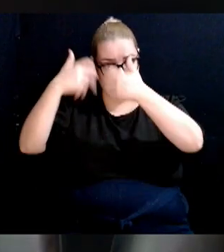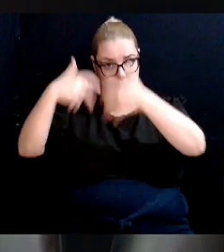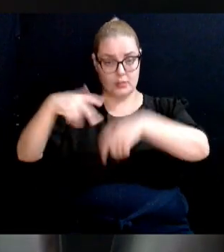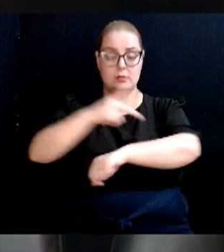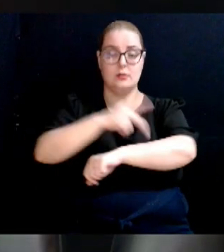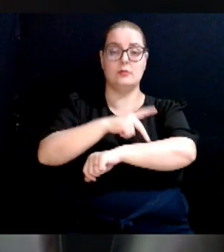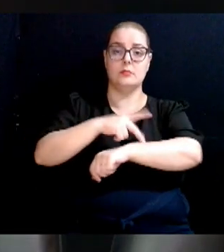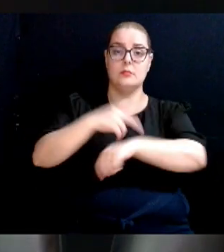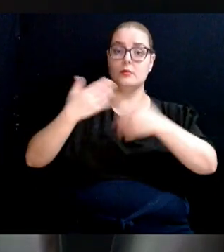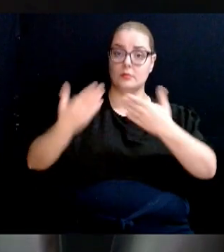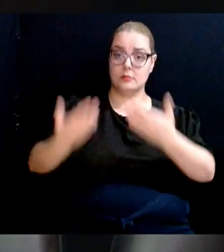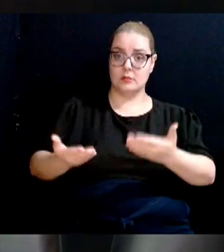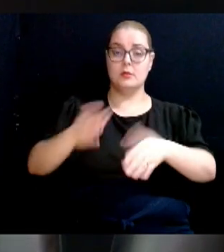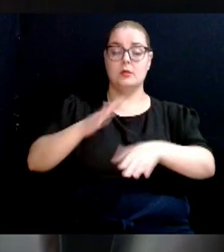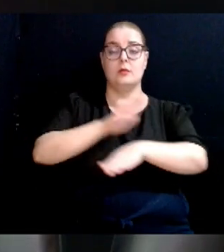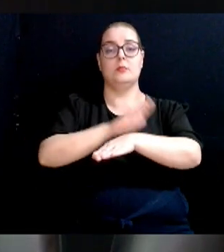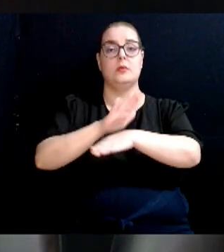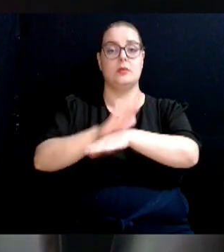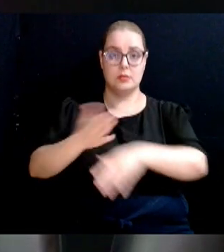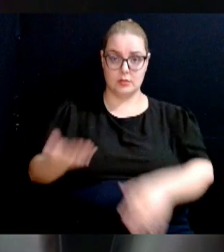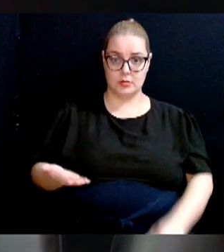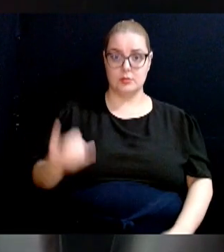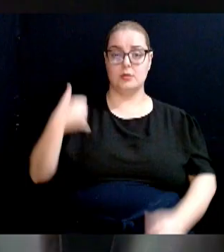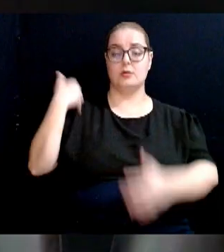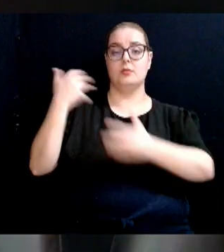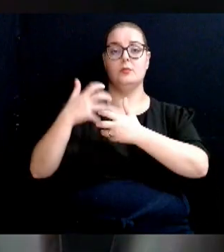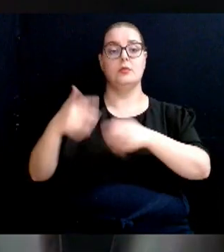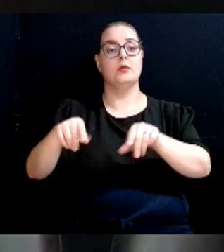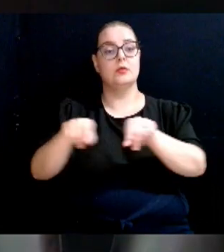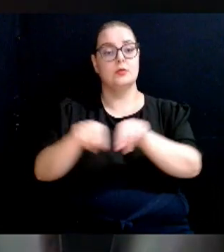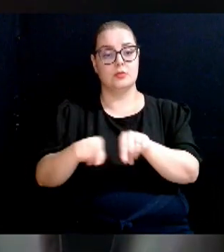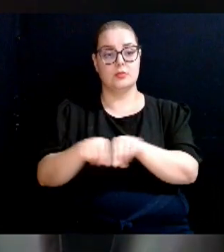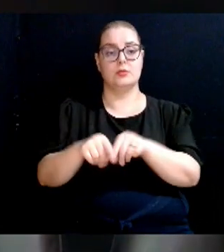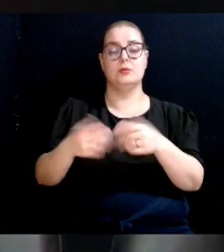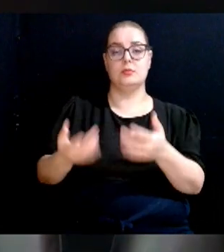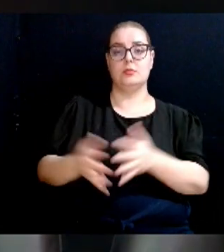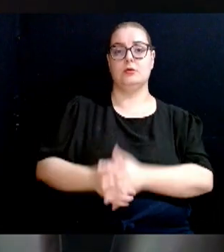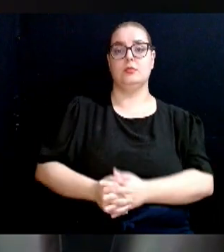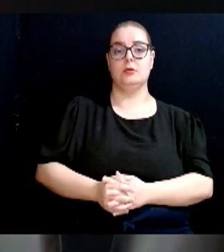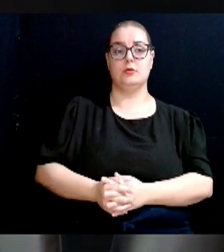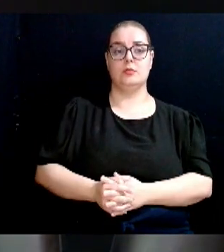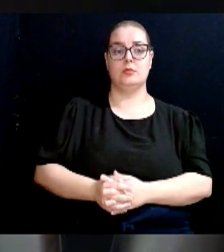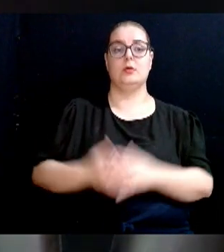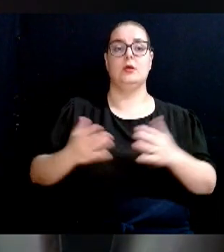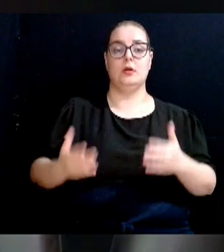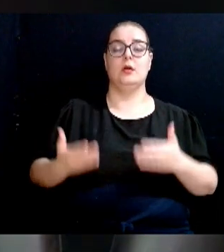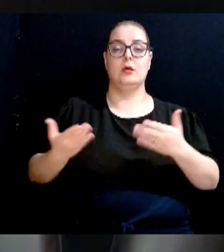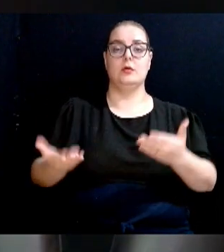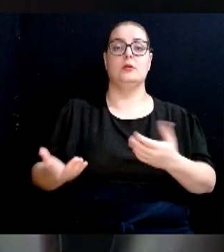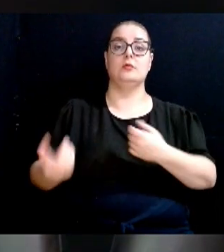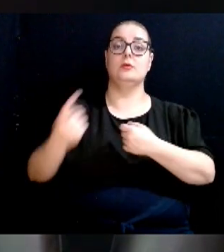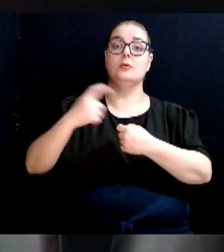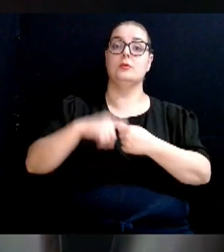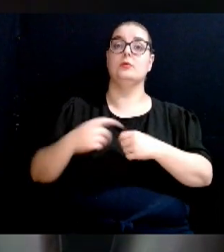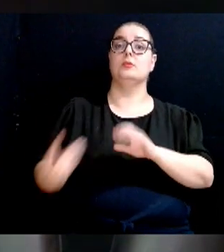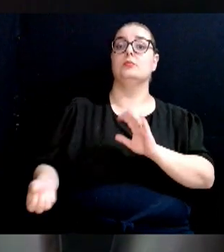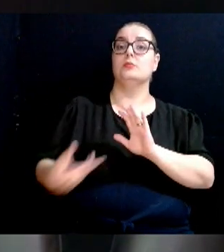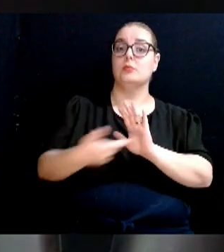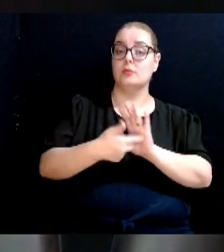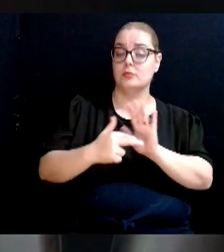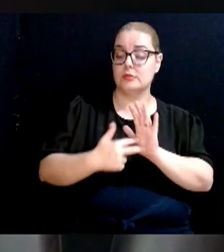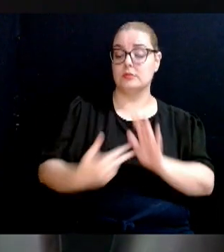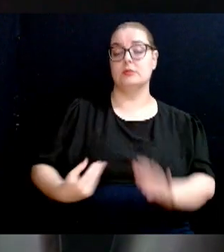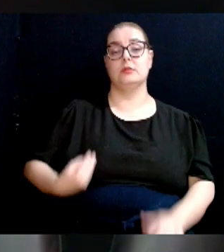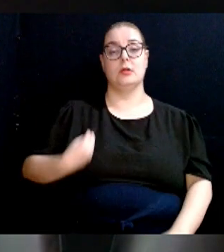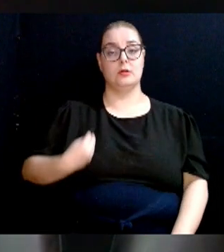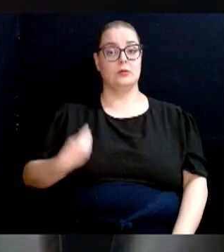para ajudar os idosos também, né, a trazer de volta um novo sentido à vida, né?